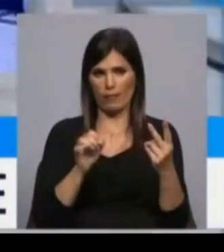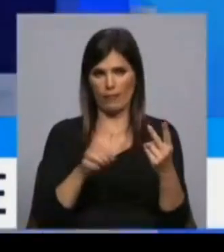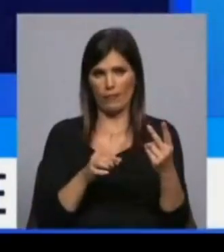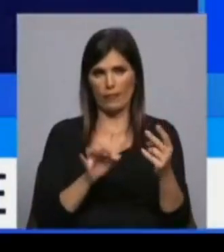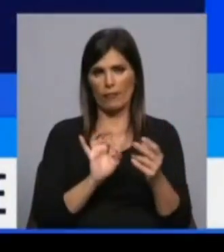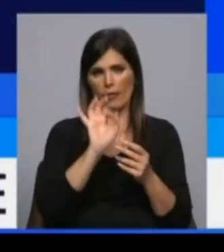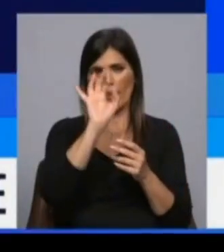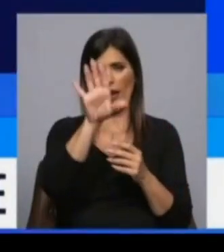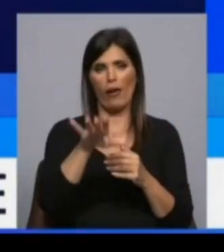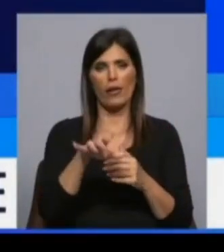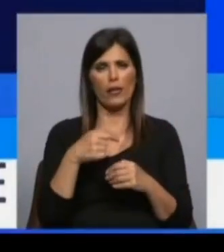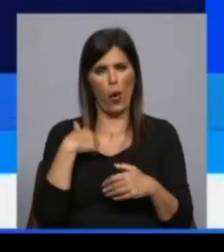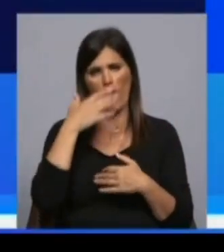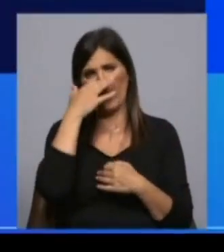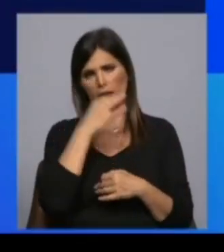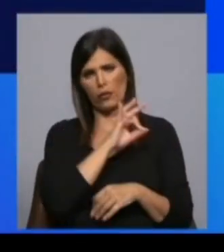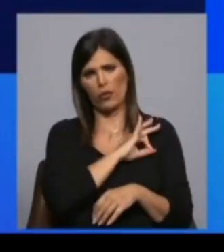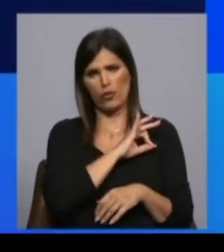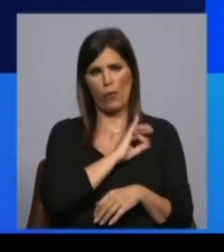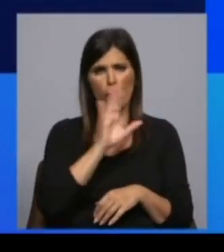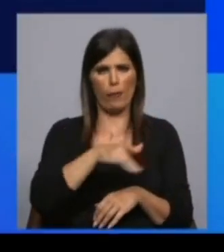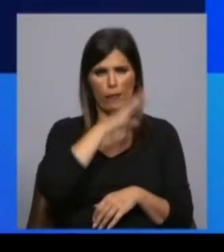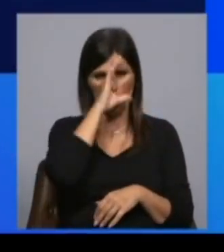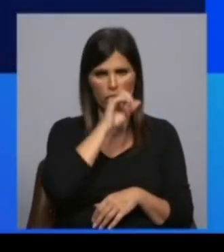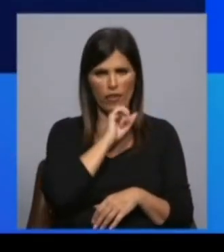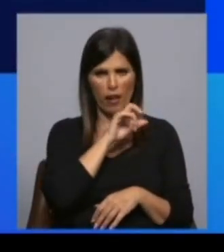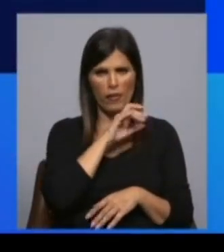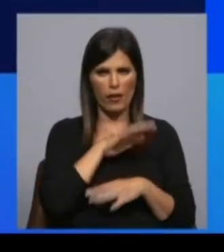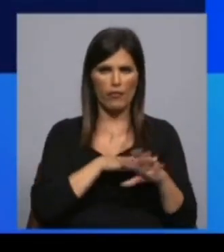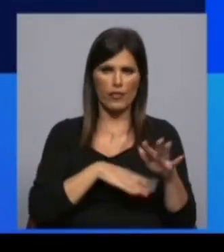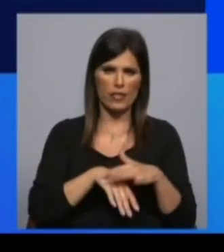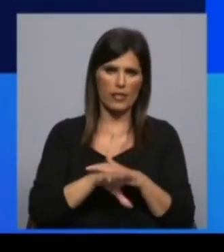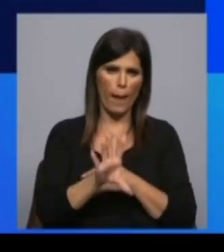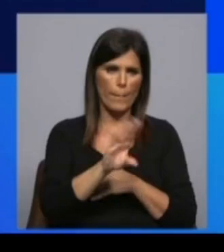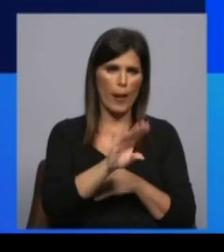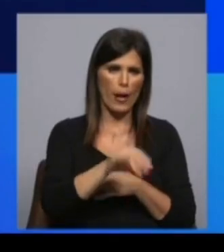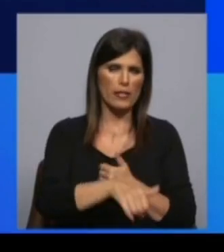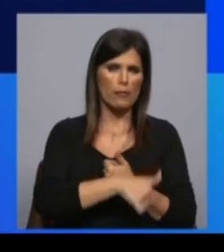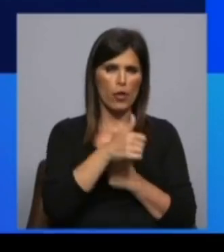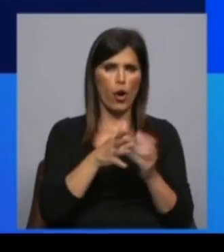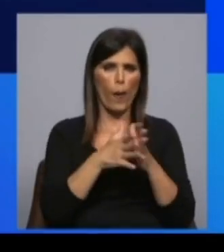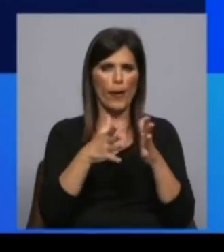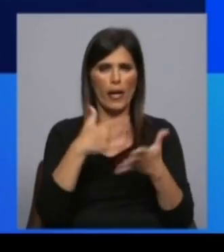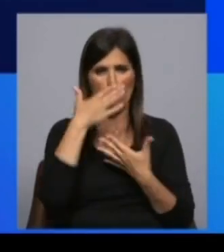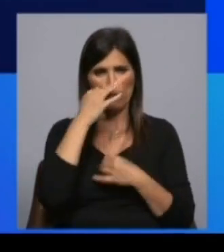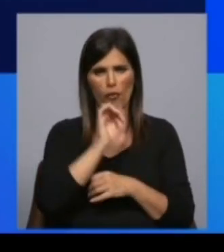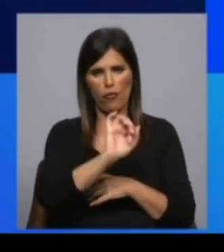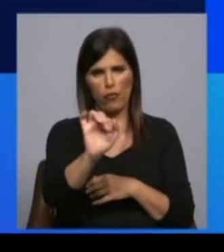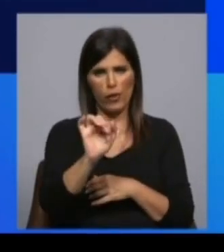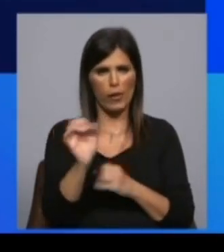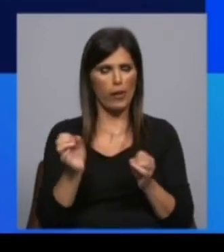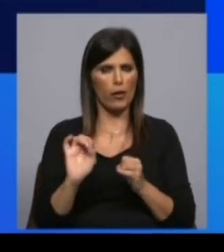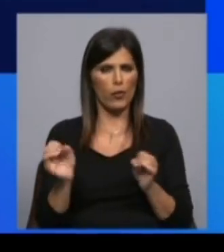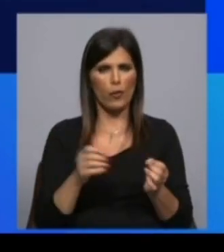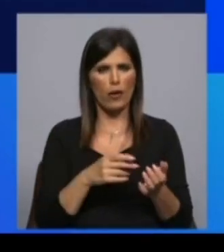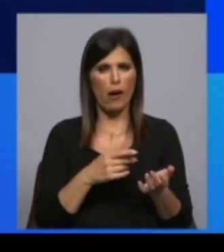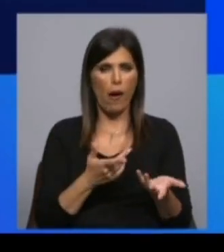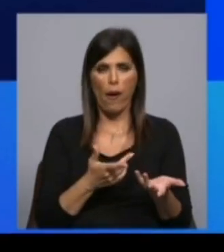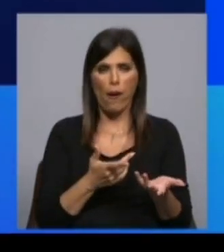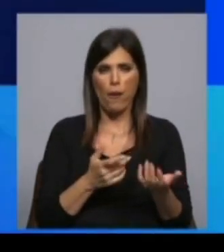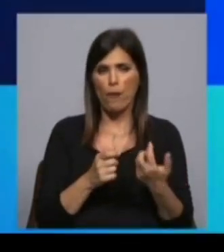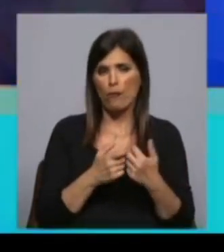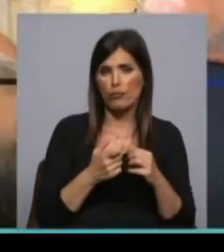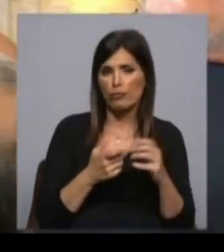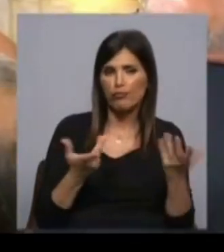estou aliás convicto de que o senhor primeiro-ministro é capaz de fazer mais e melhor com a sua maioria absoluta e não tenho qualquer razão para